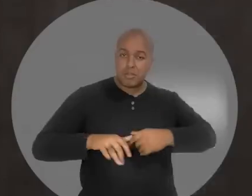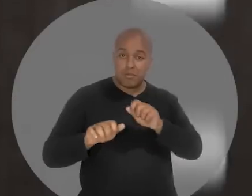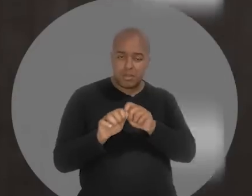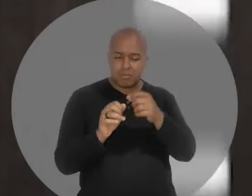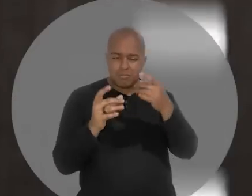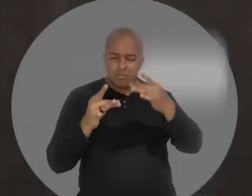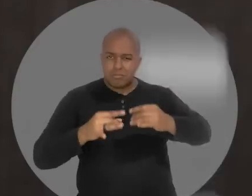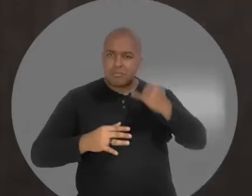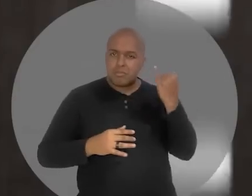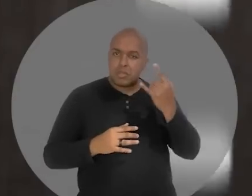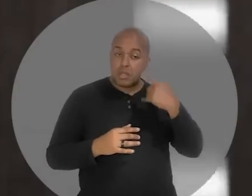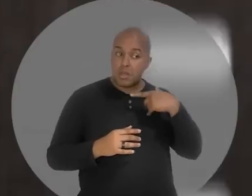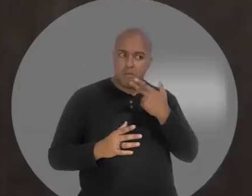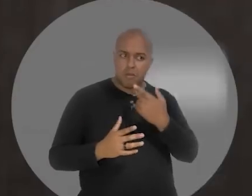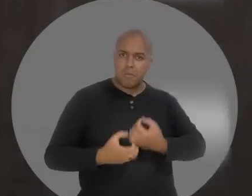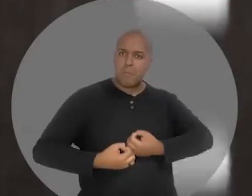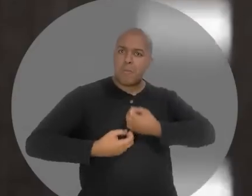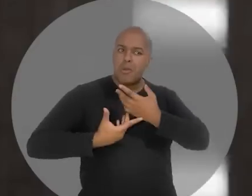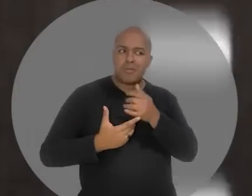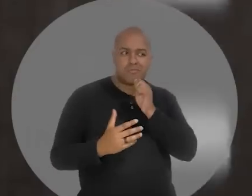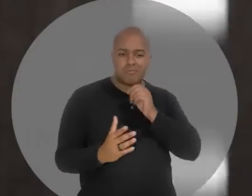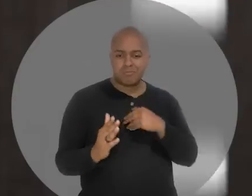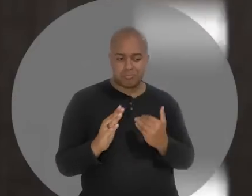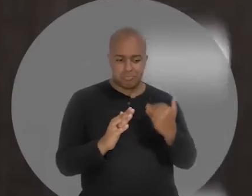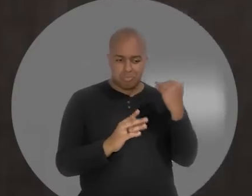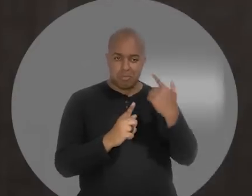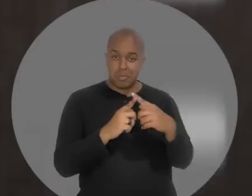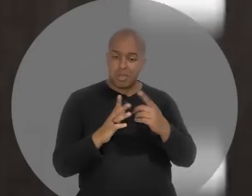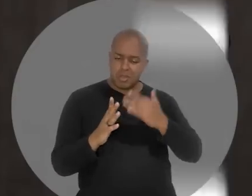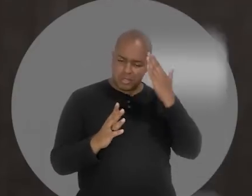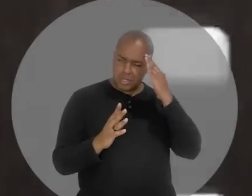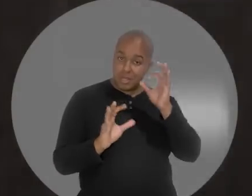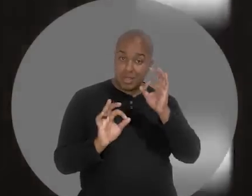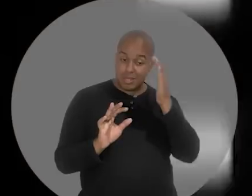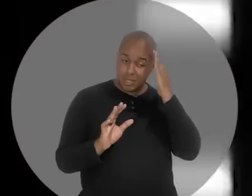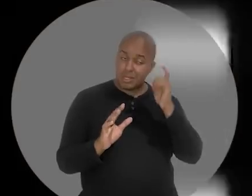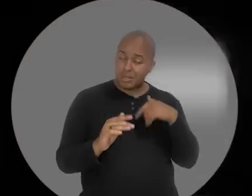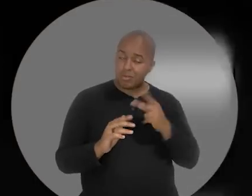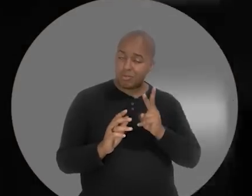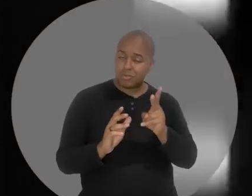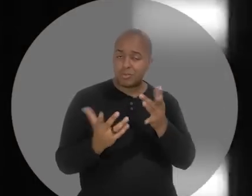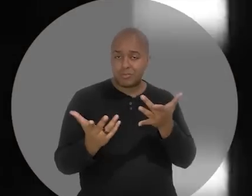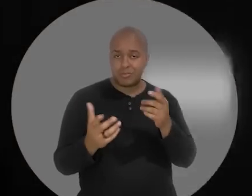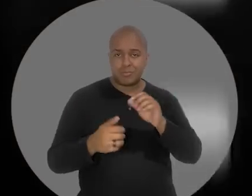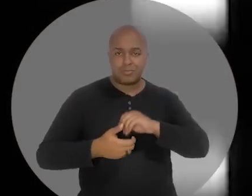Não me chame de poeta, ainda não cheguei nesse nível. Eu só sei que nada sei e assim continuo vivo.